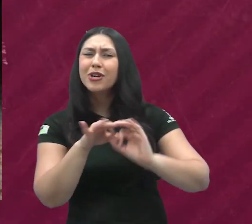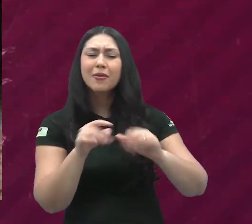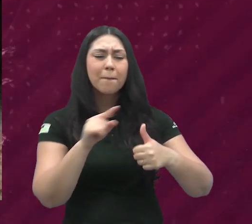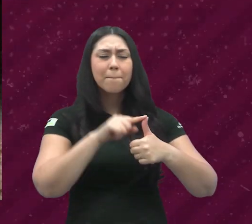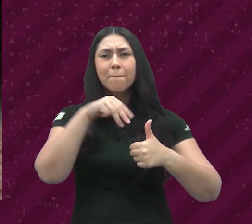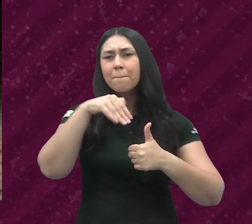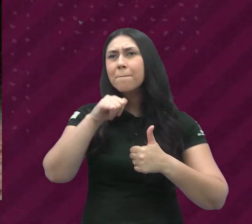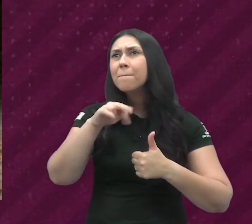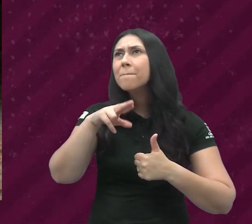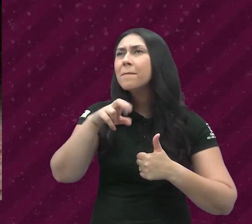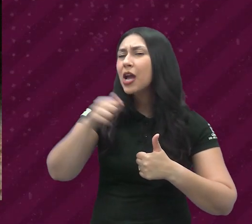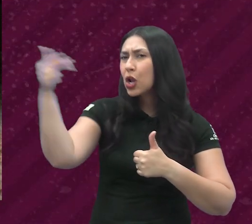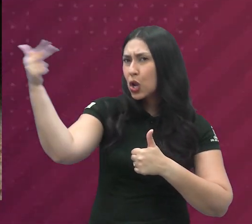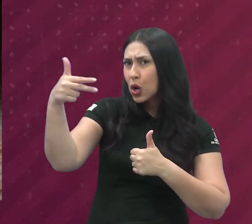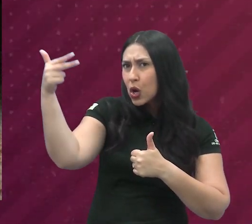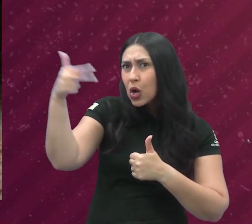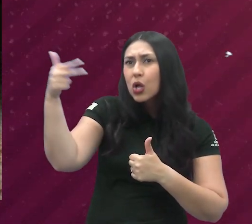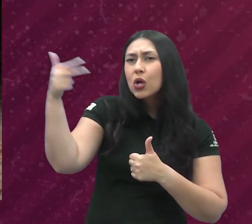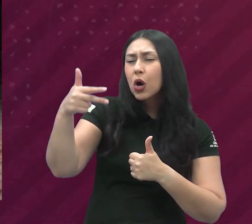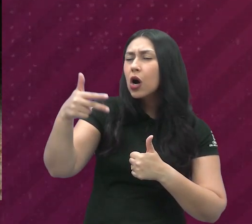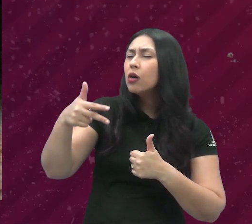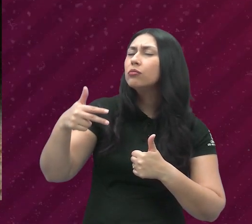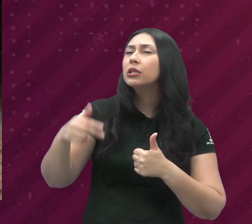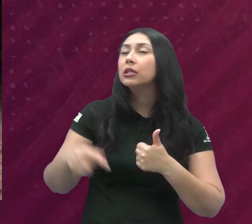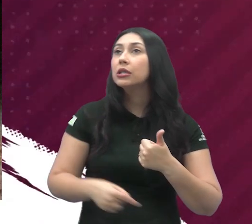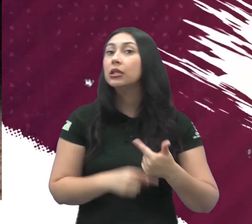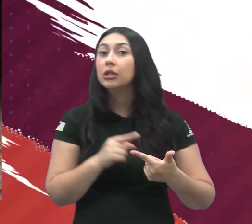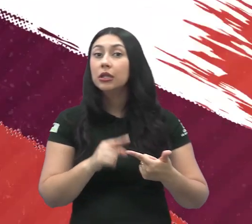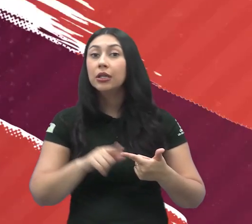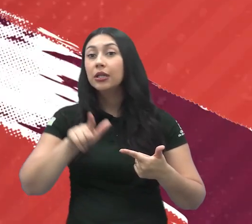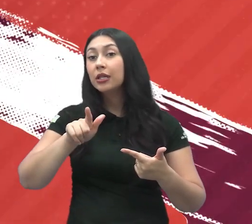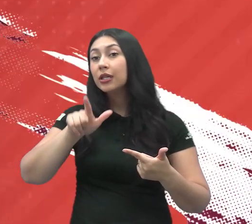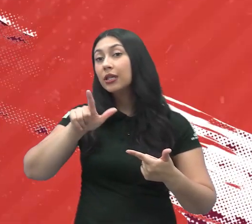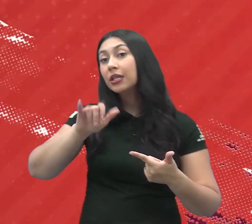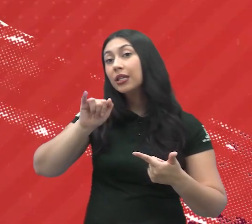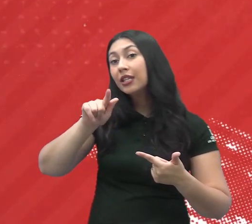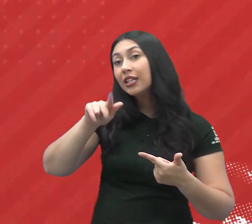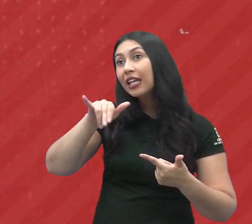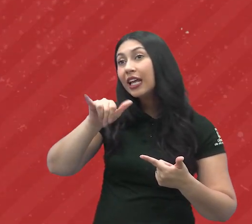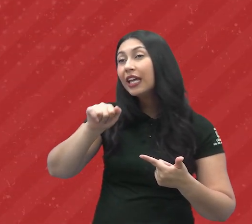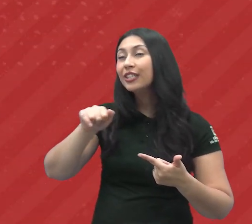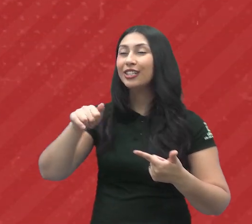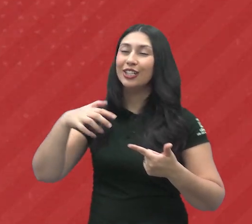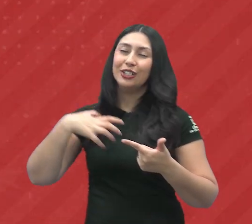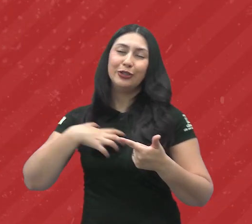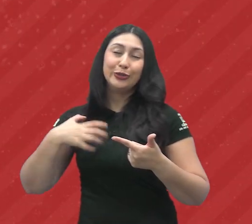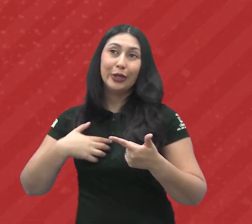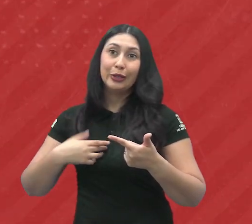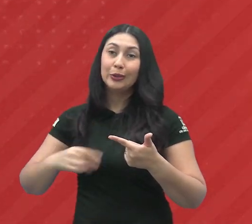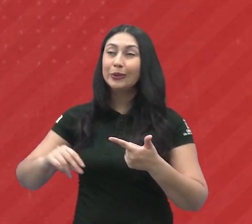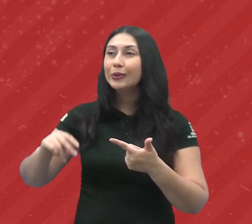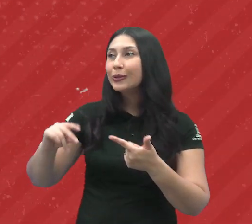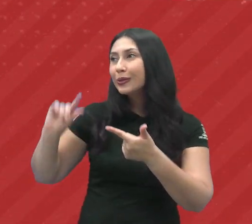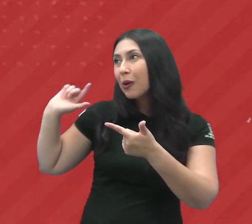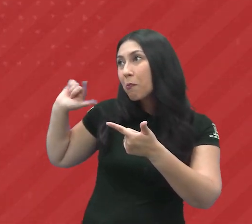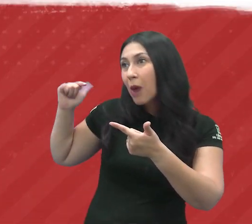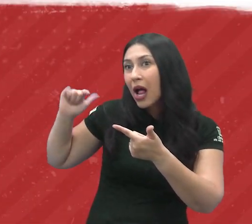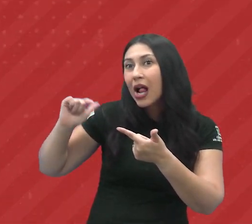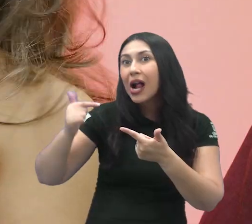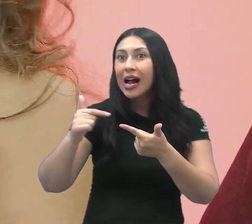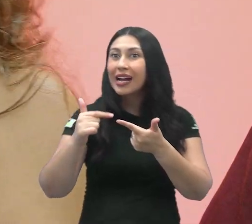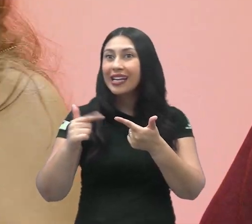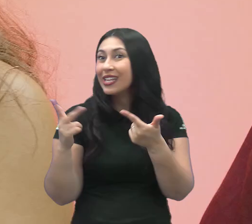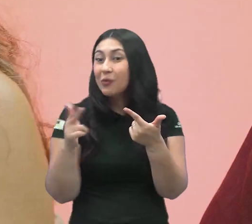do Origem, que é do rap, né, do hip hop, com a Lígia Camada, que ela tem um som ancestral, que a gente chama ela de